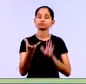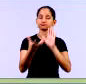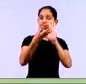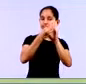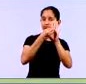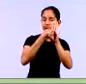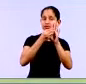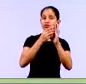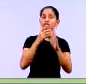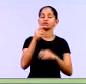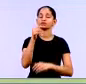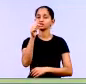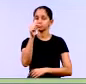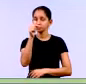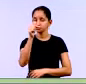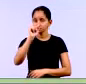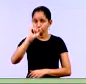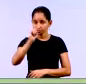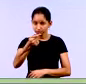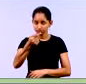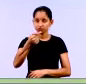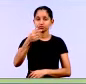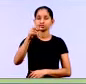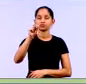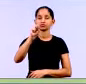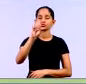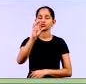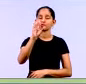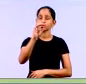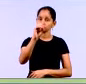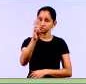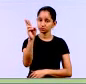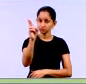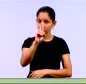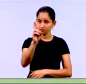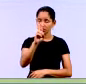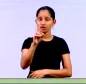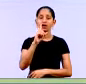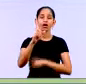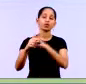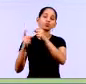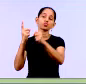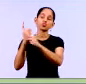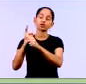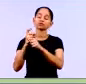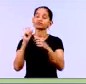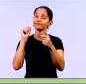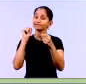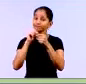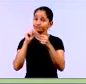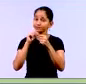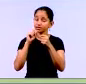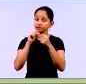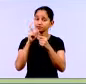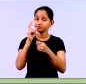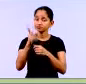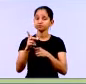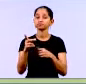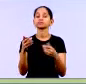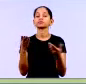7 total, ó, 7.800, eu vou ratear, como ele é anual, vou ratear entre